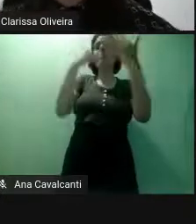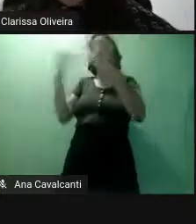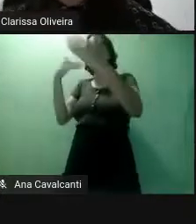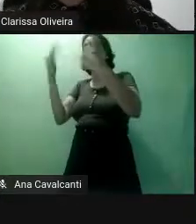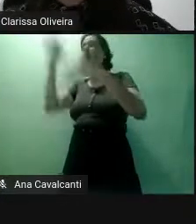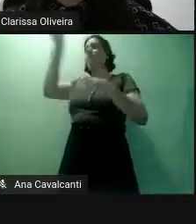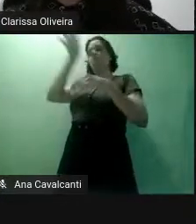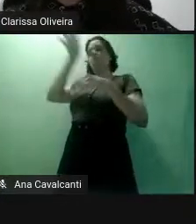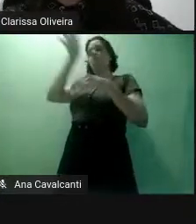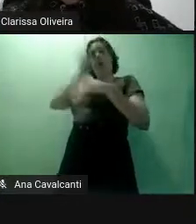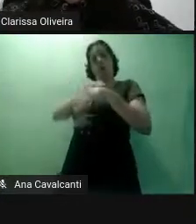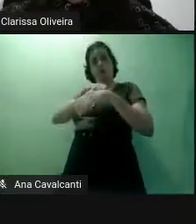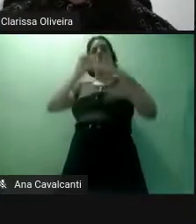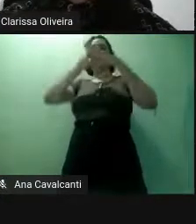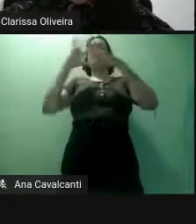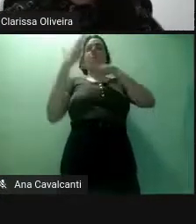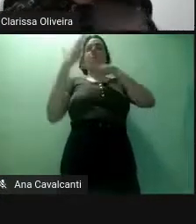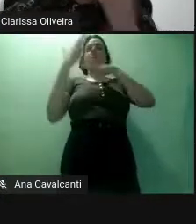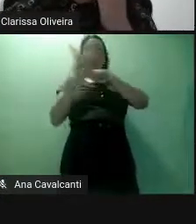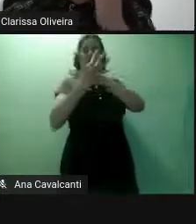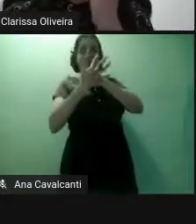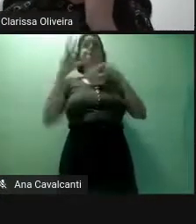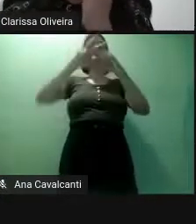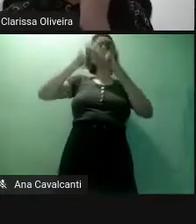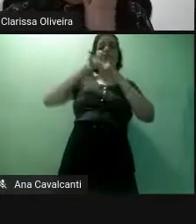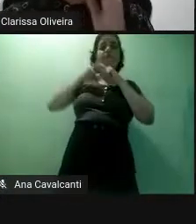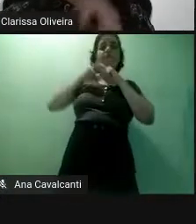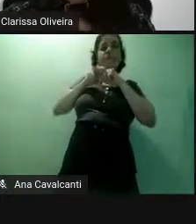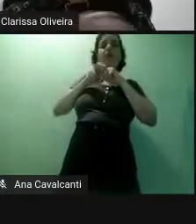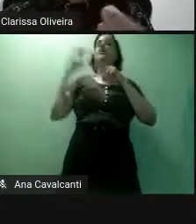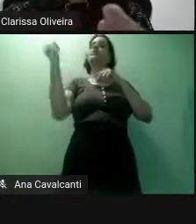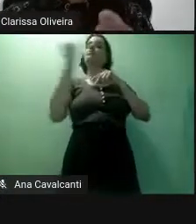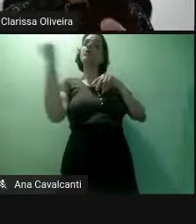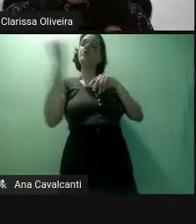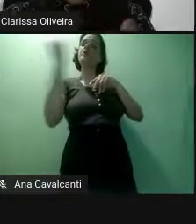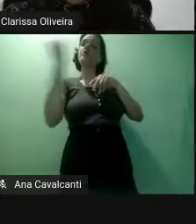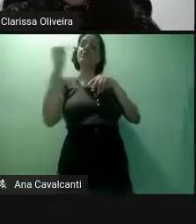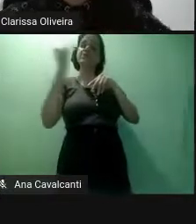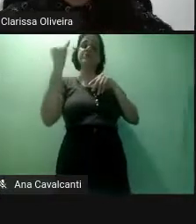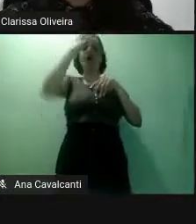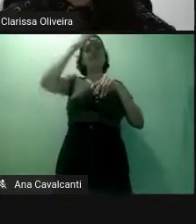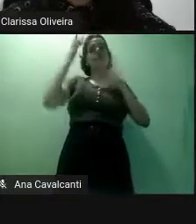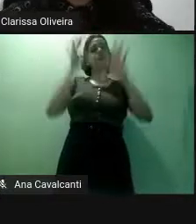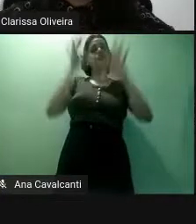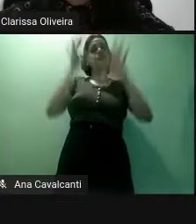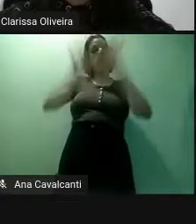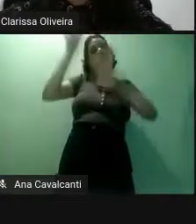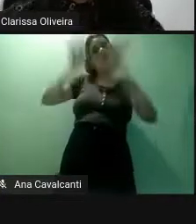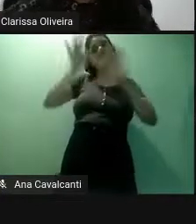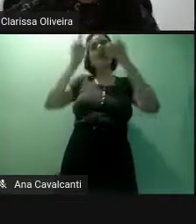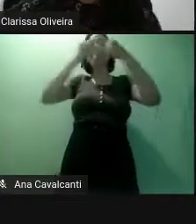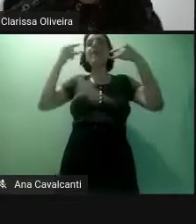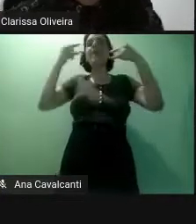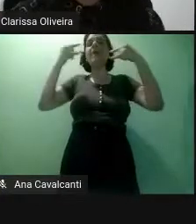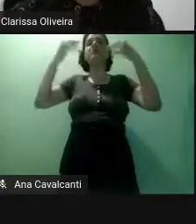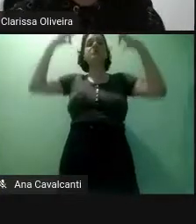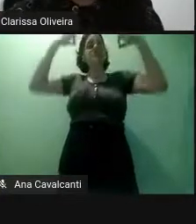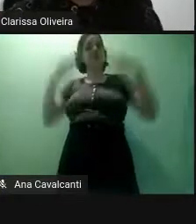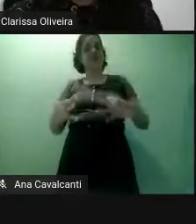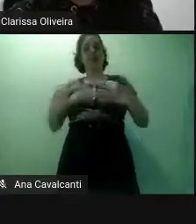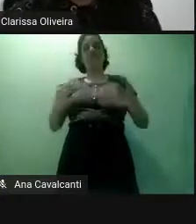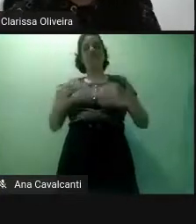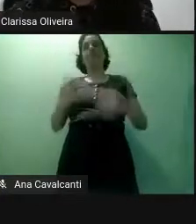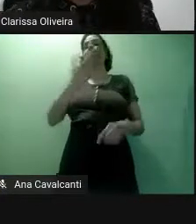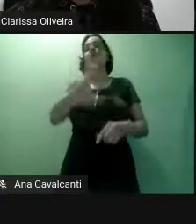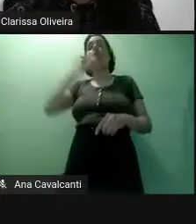me contaminar dessa forma. Por isso, a importância do ajuste adequado dessa máscara. Outra dica